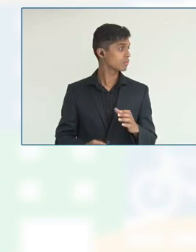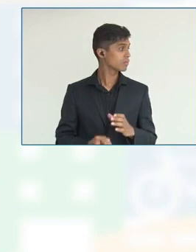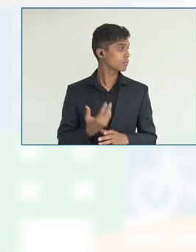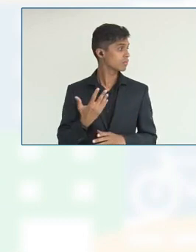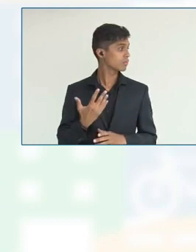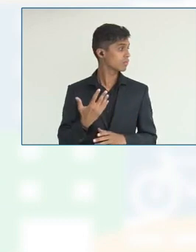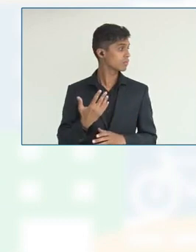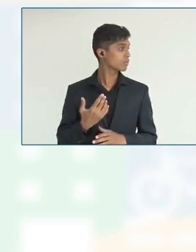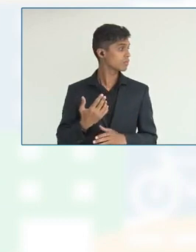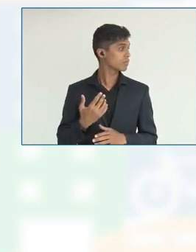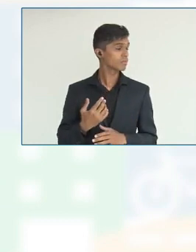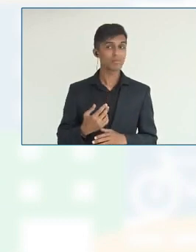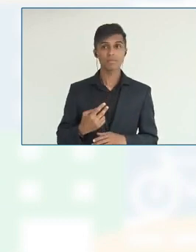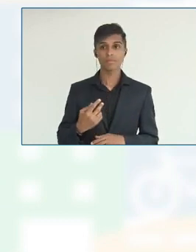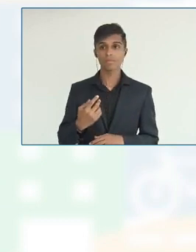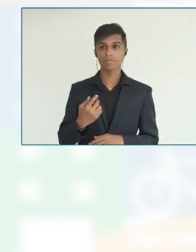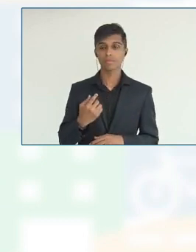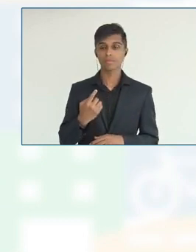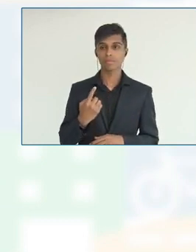criado em